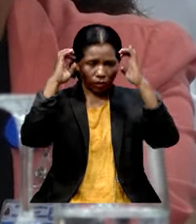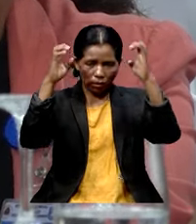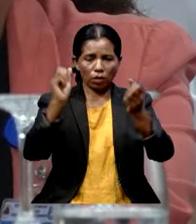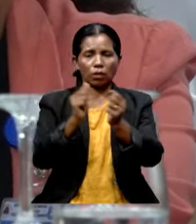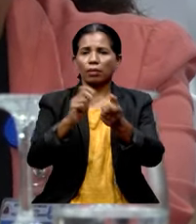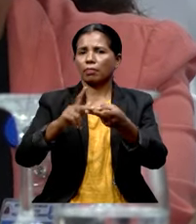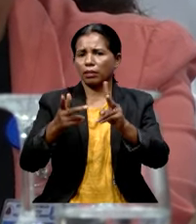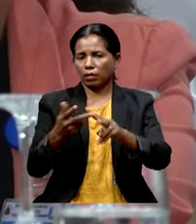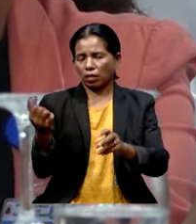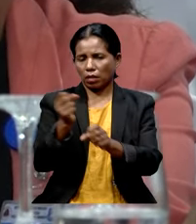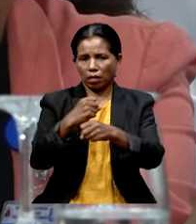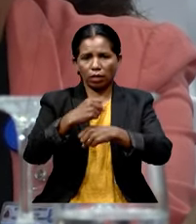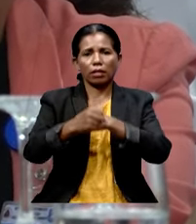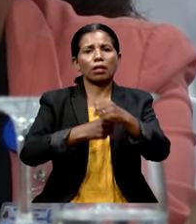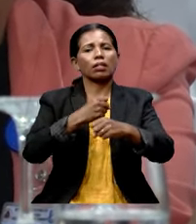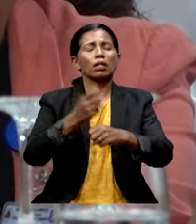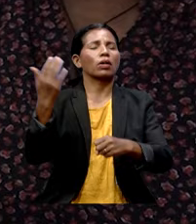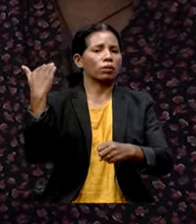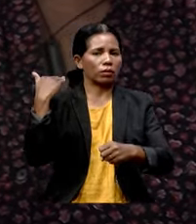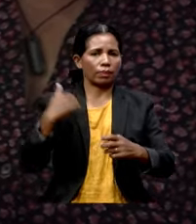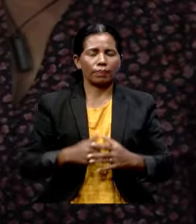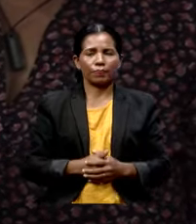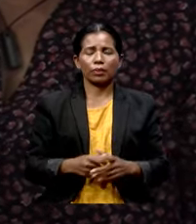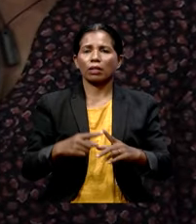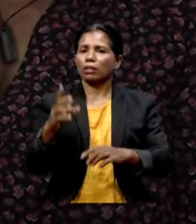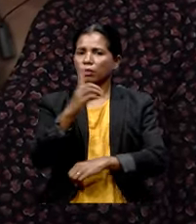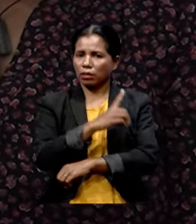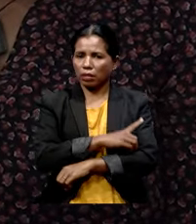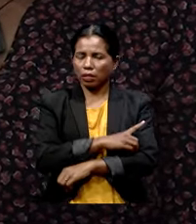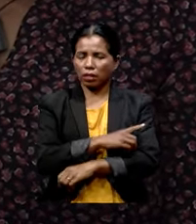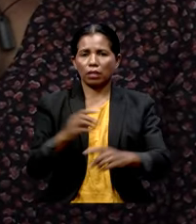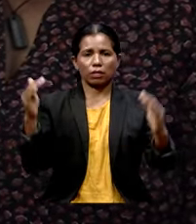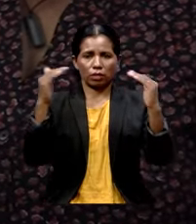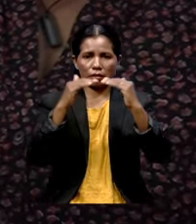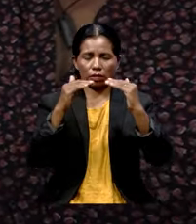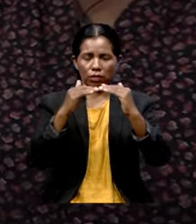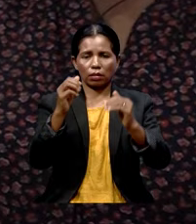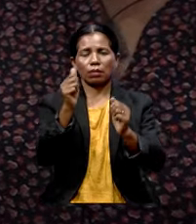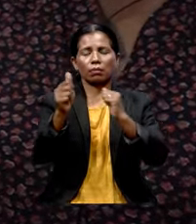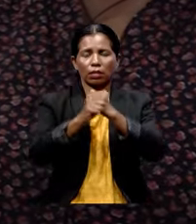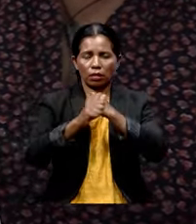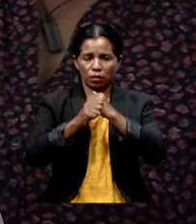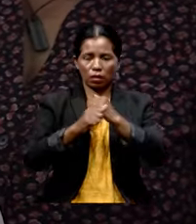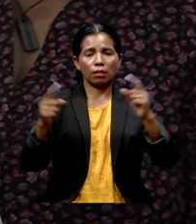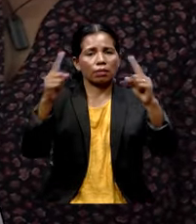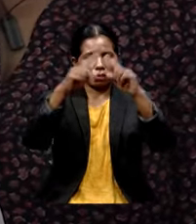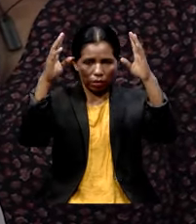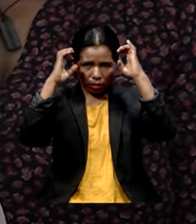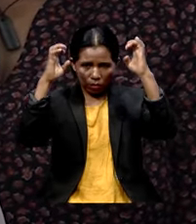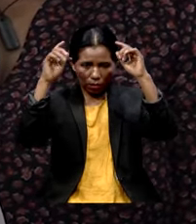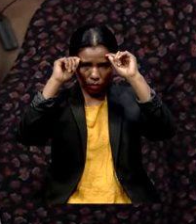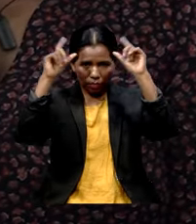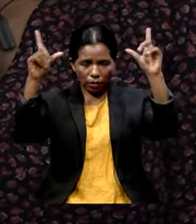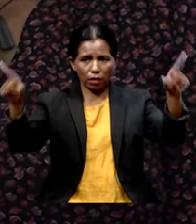parceiro, será lá onde e a tinha ir a clube. O RIM encontro ba ação conjunta para a educação Timor-Leste, né,